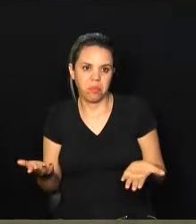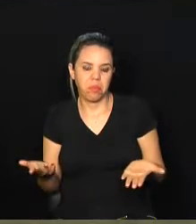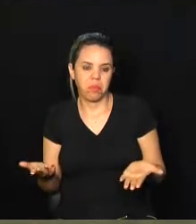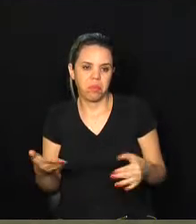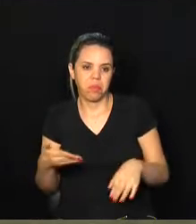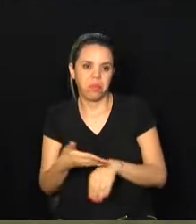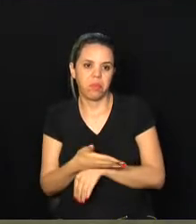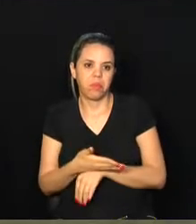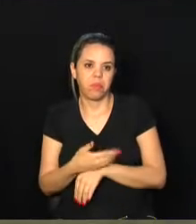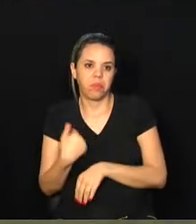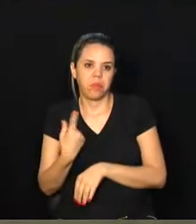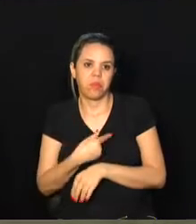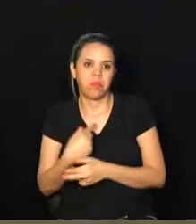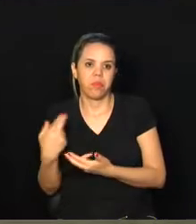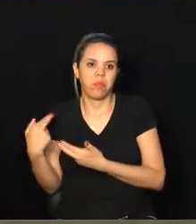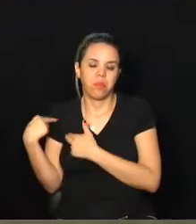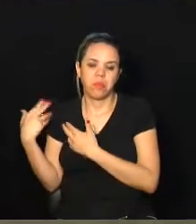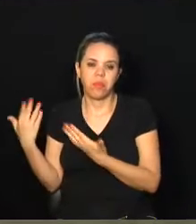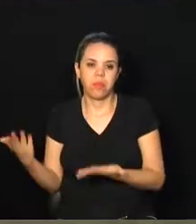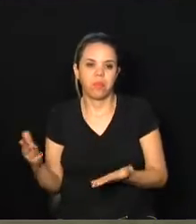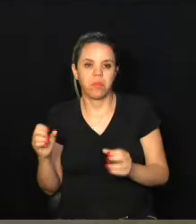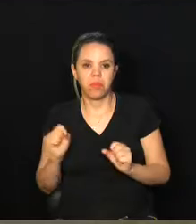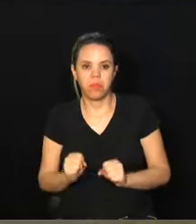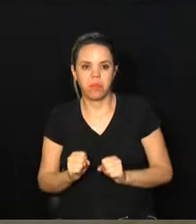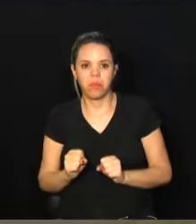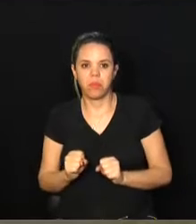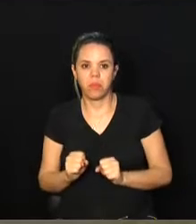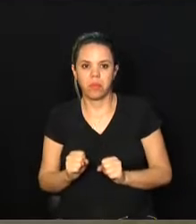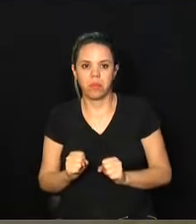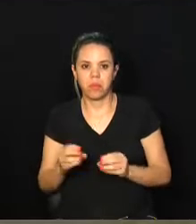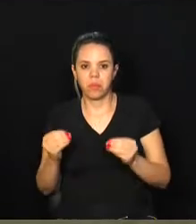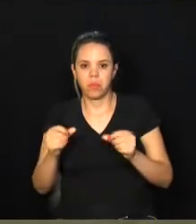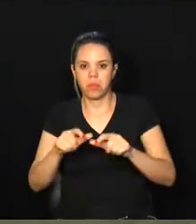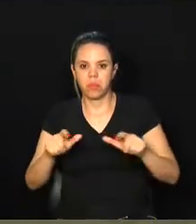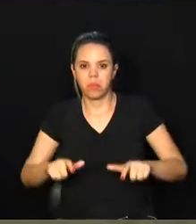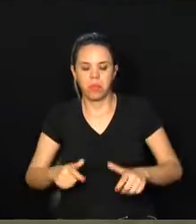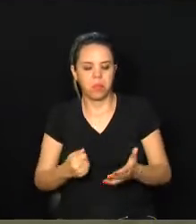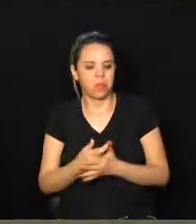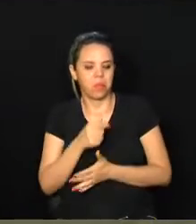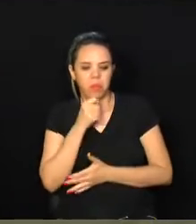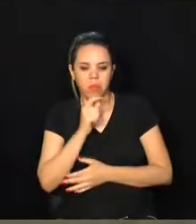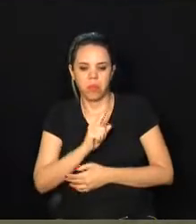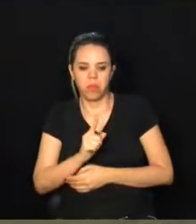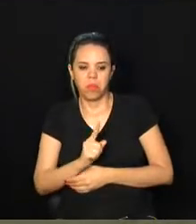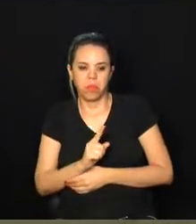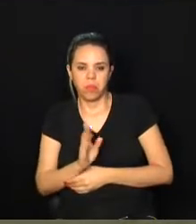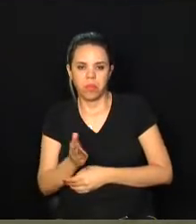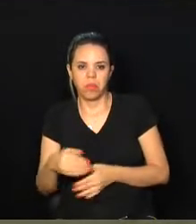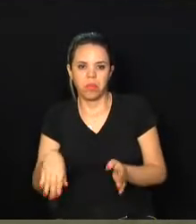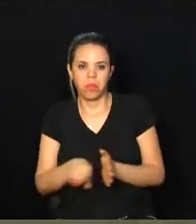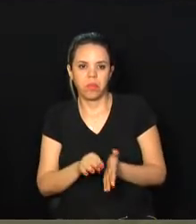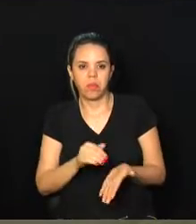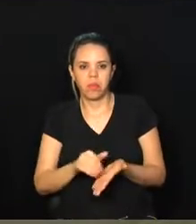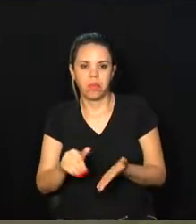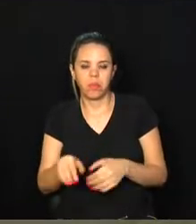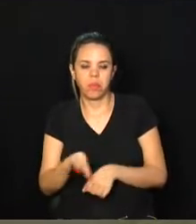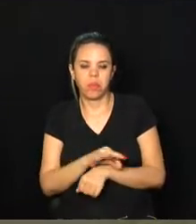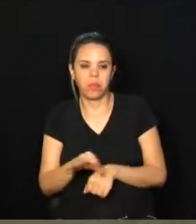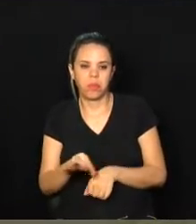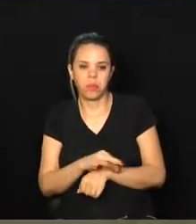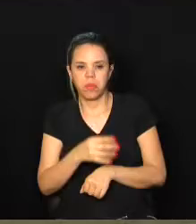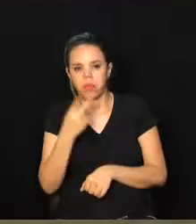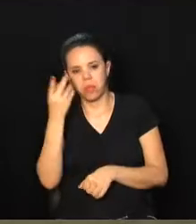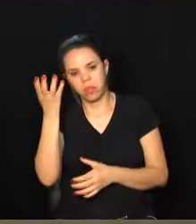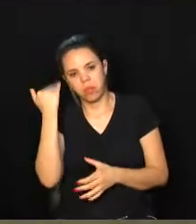entra a nossa parte. Será que pode? O terreno ainda está lá, não está nem comprado. Já vem no escritório de arquitetura, alguém querer